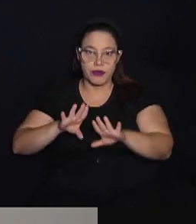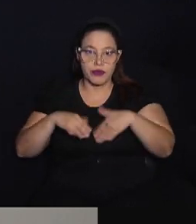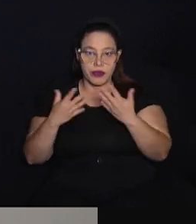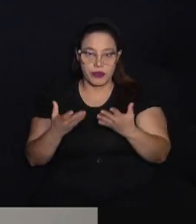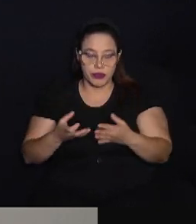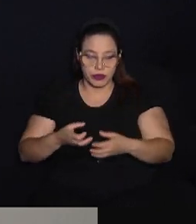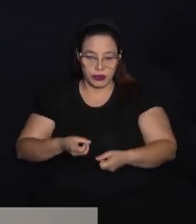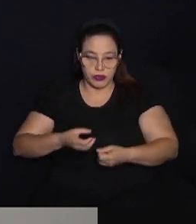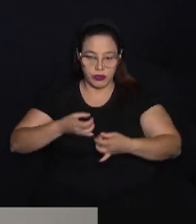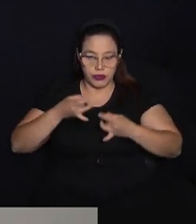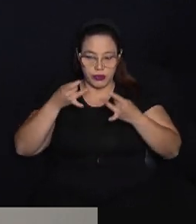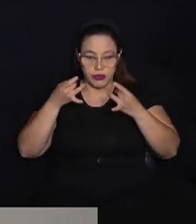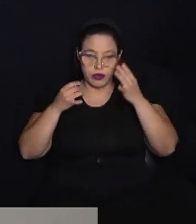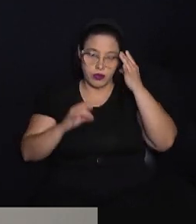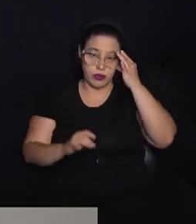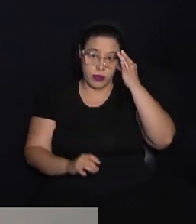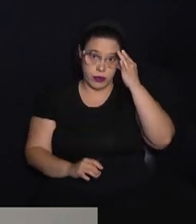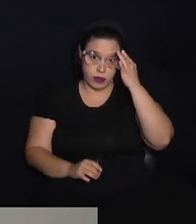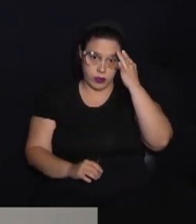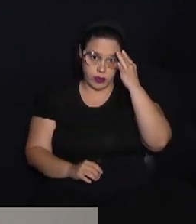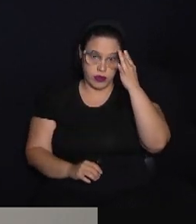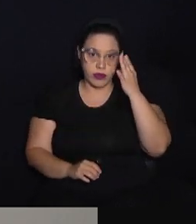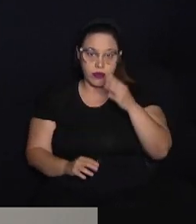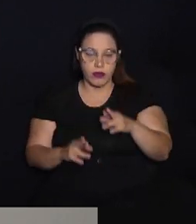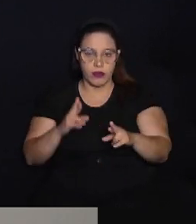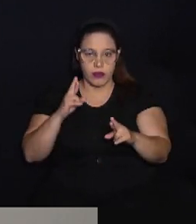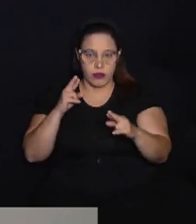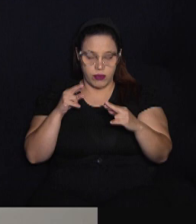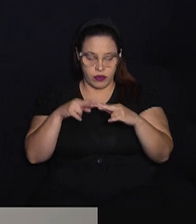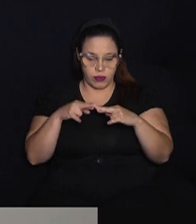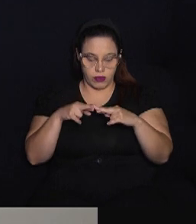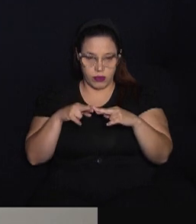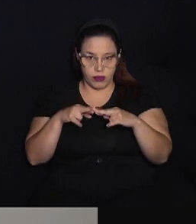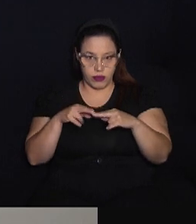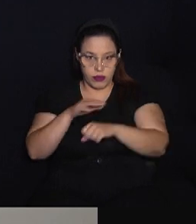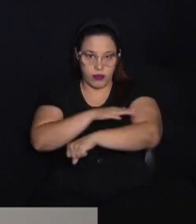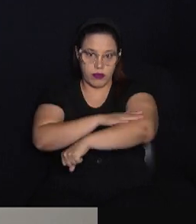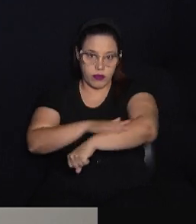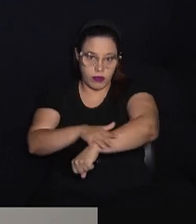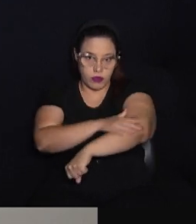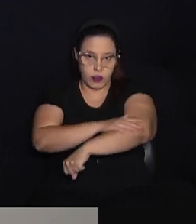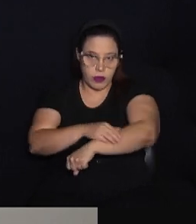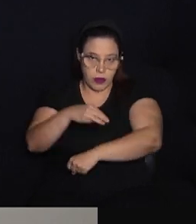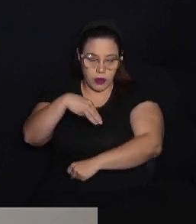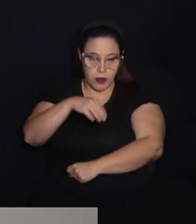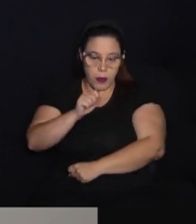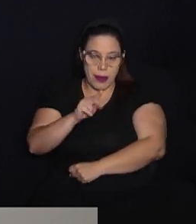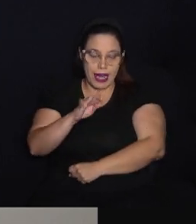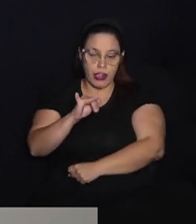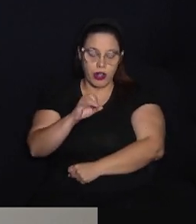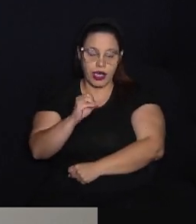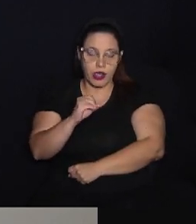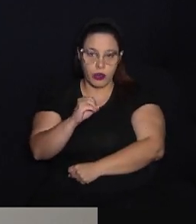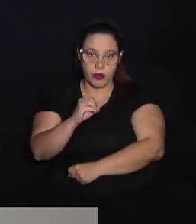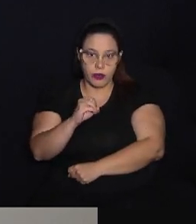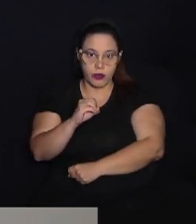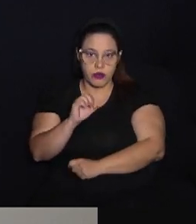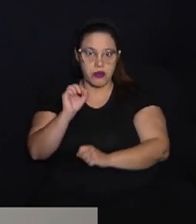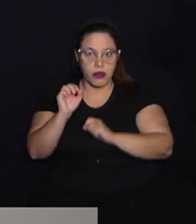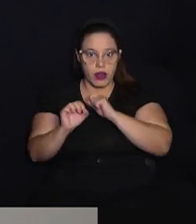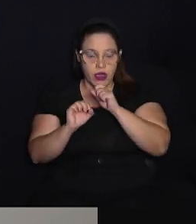células de defesa do nosso organismo reconhecem as nossas células da pele, chamada melanócitos, como